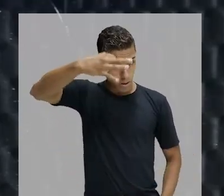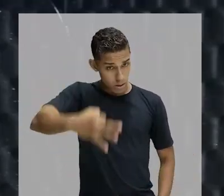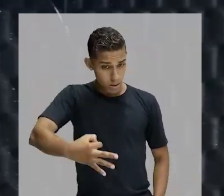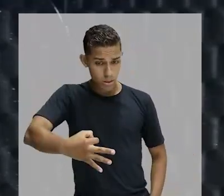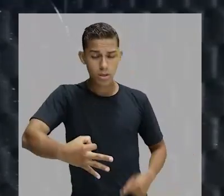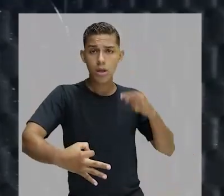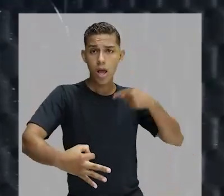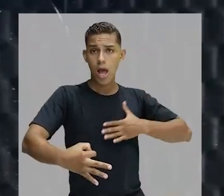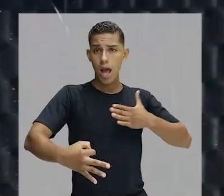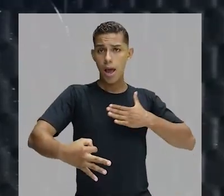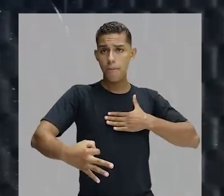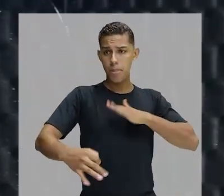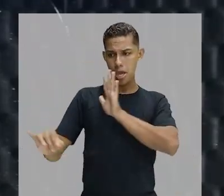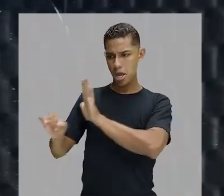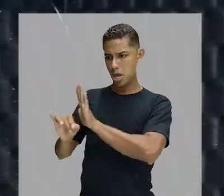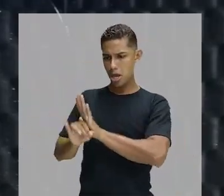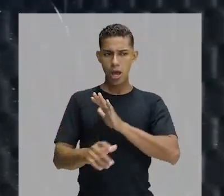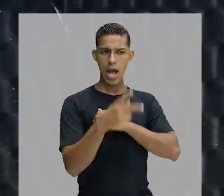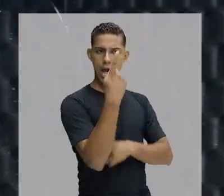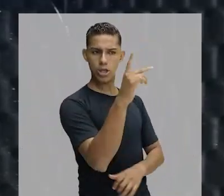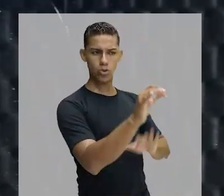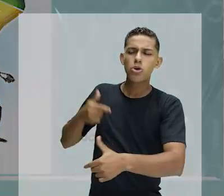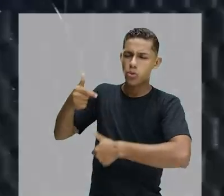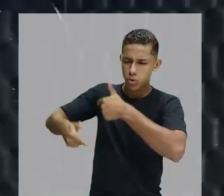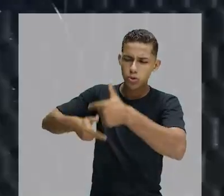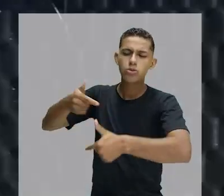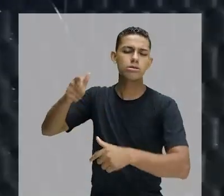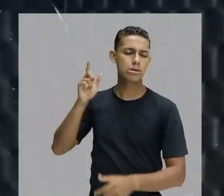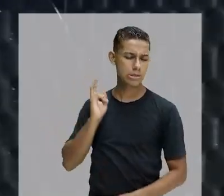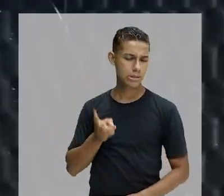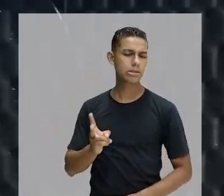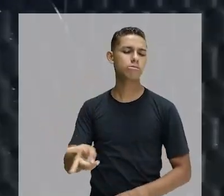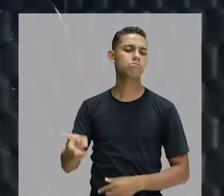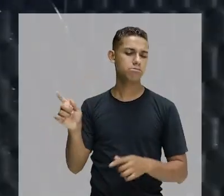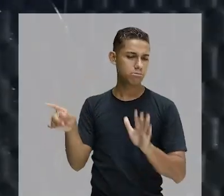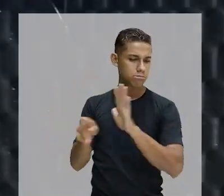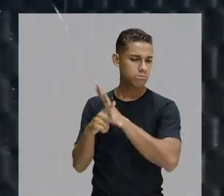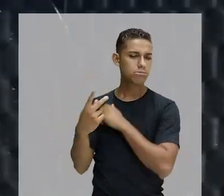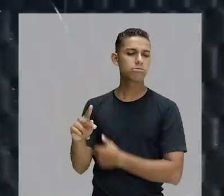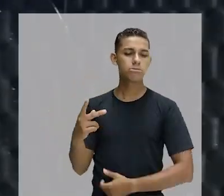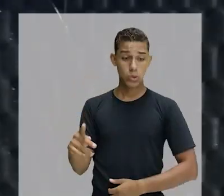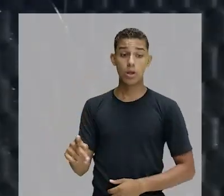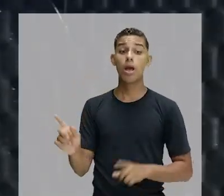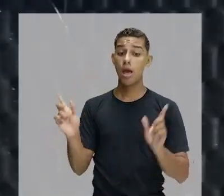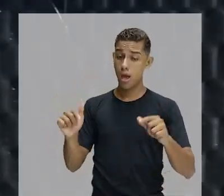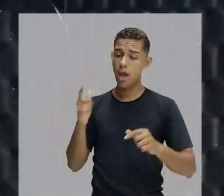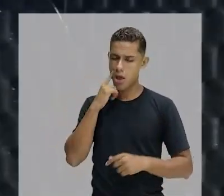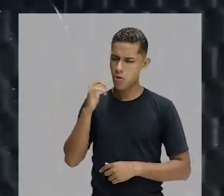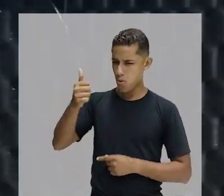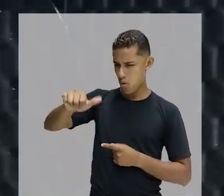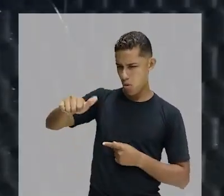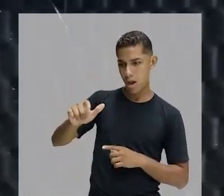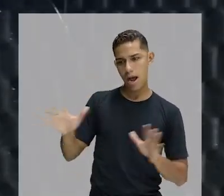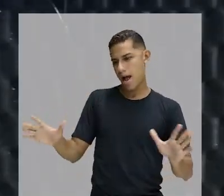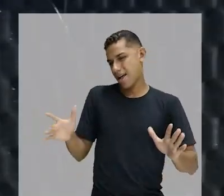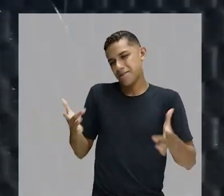Brasil é uma origem bastante distinta. Nós tivemos diversos povos africanos. Não foi apenas um